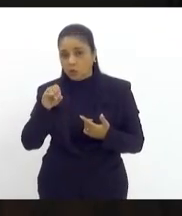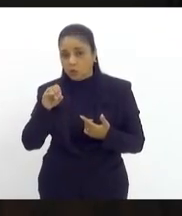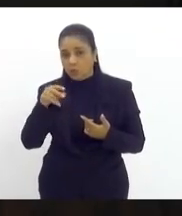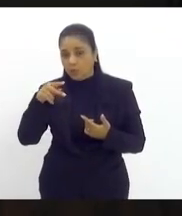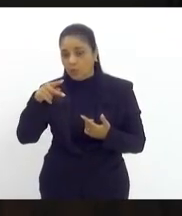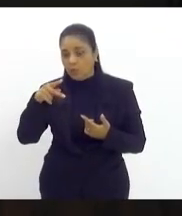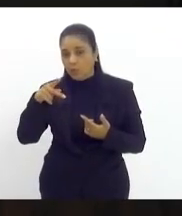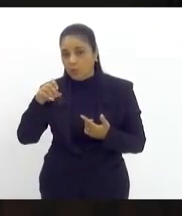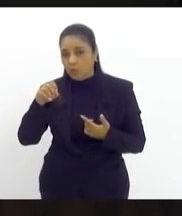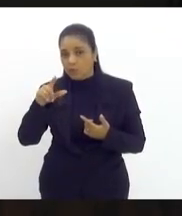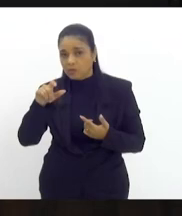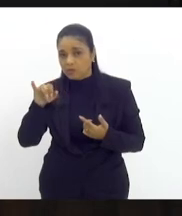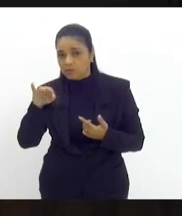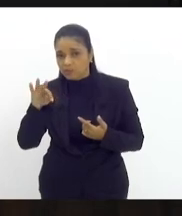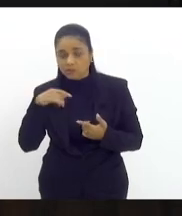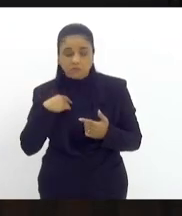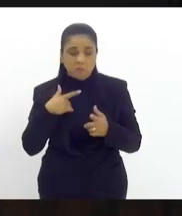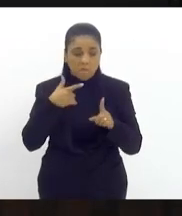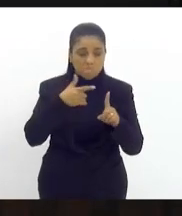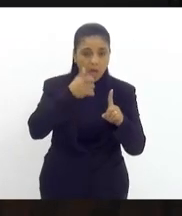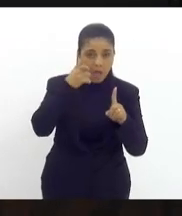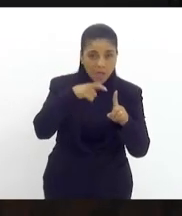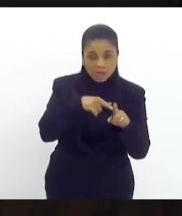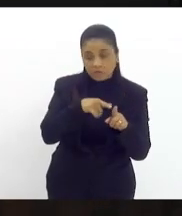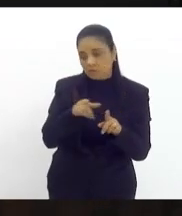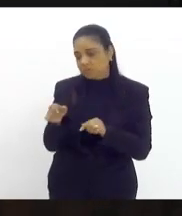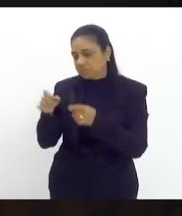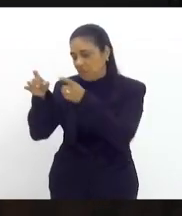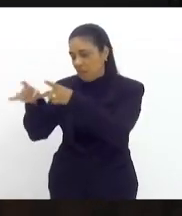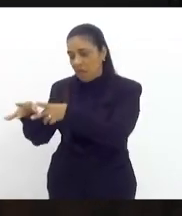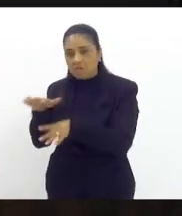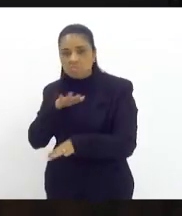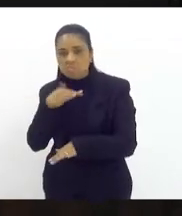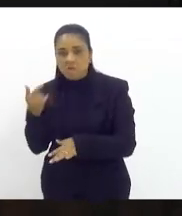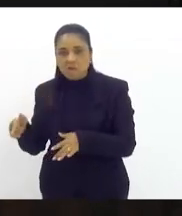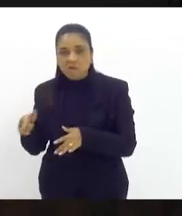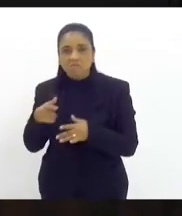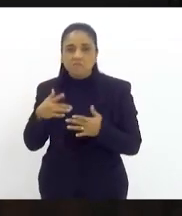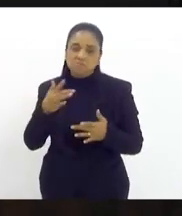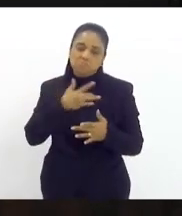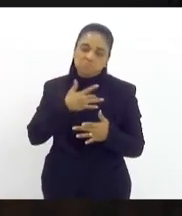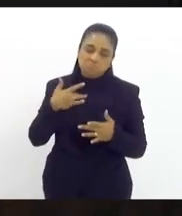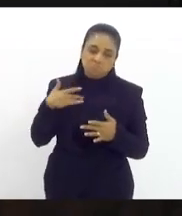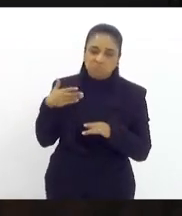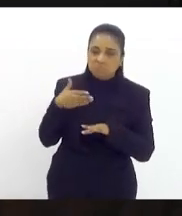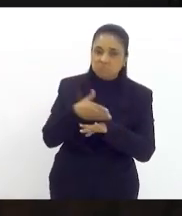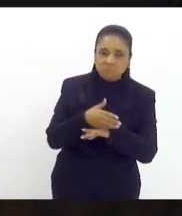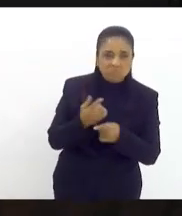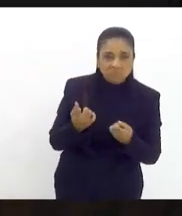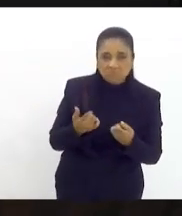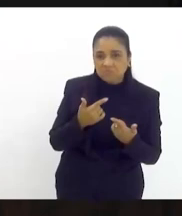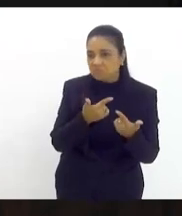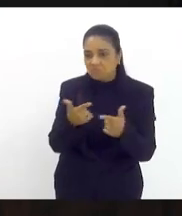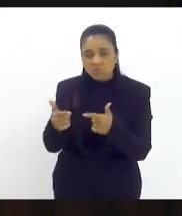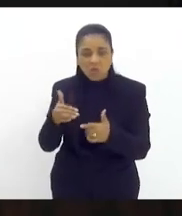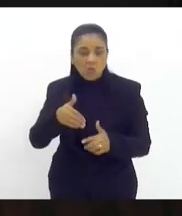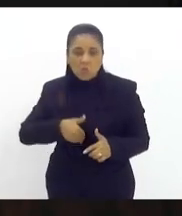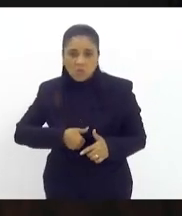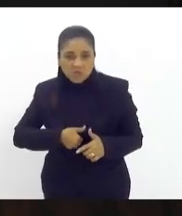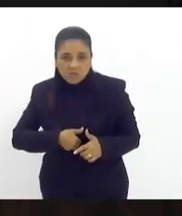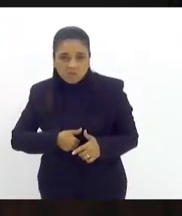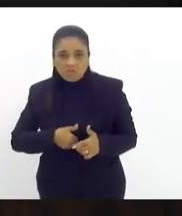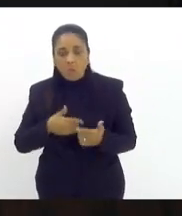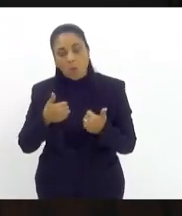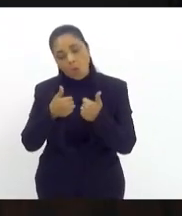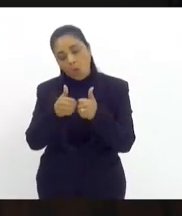na ponta do fuzil deixa morrer sem acesso à saúde sem acesso à comida ou num